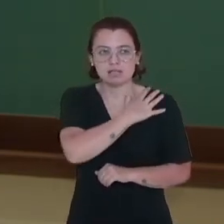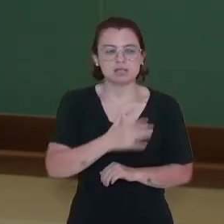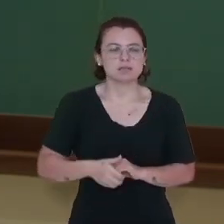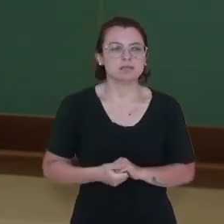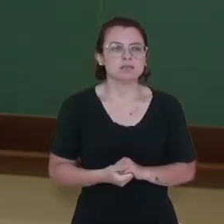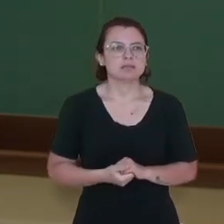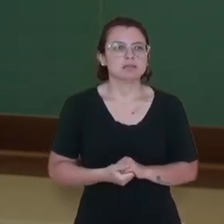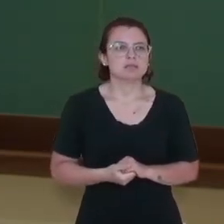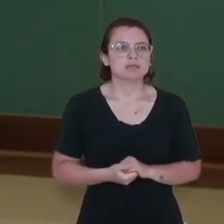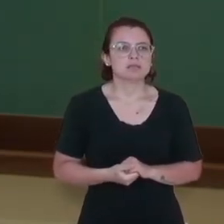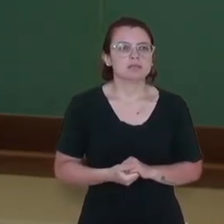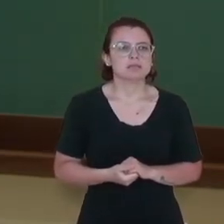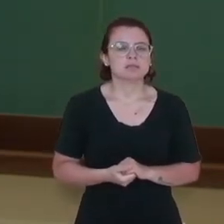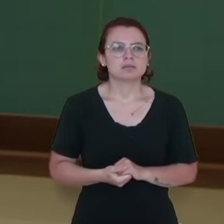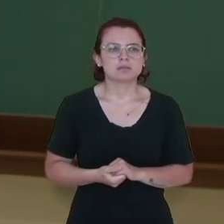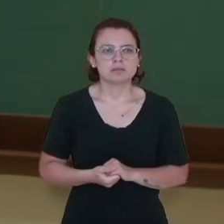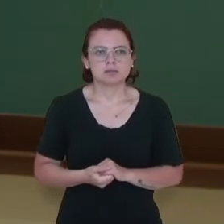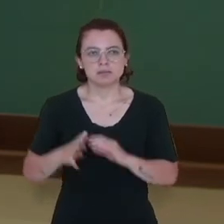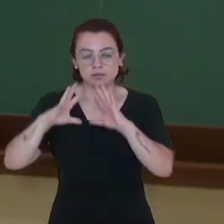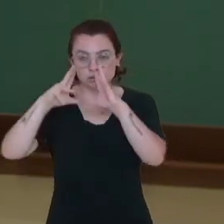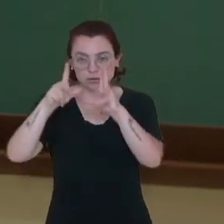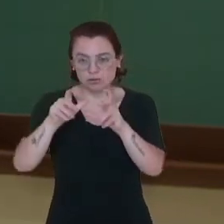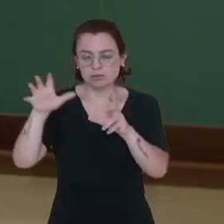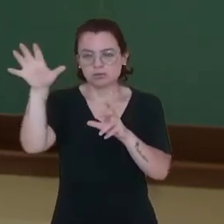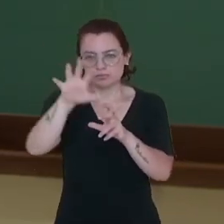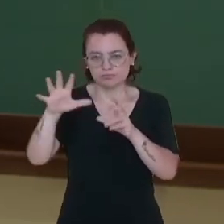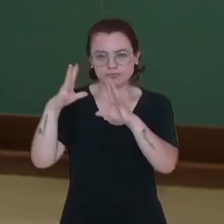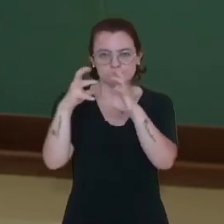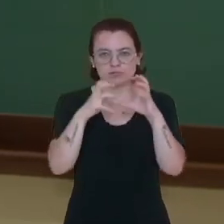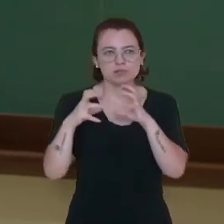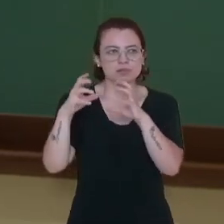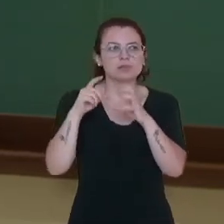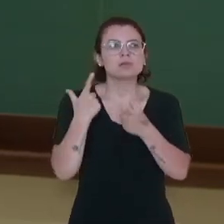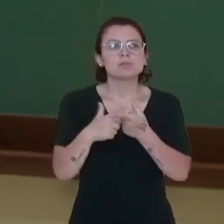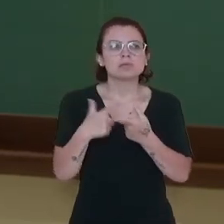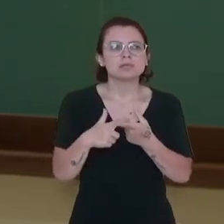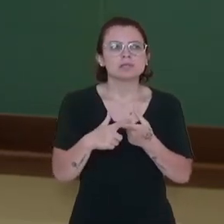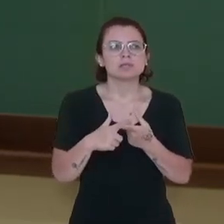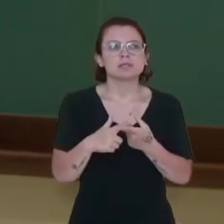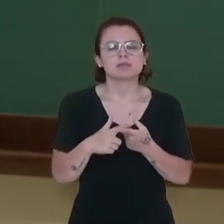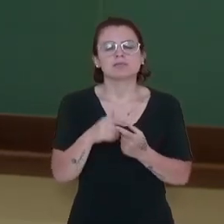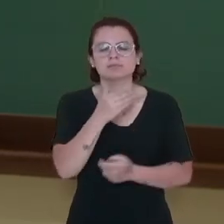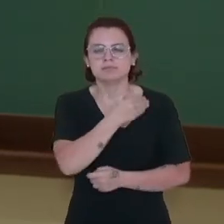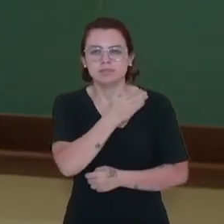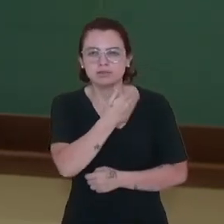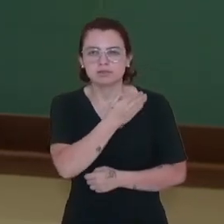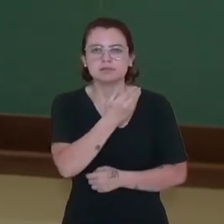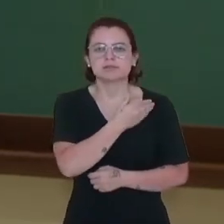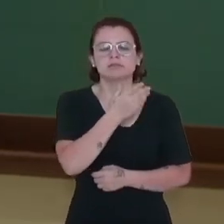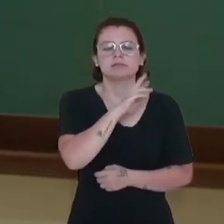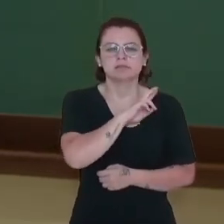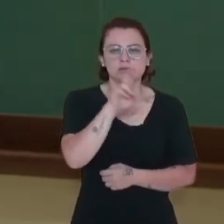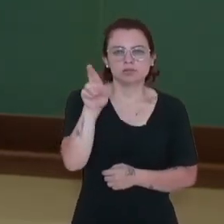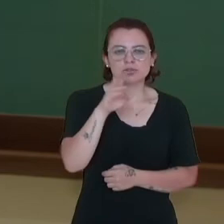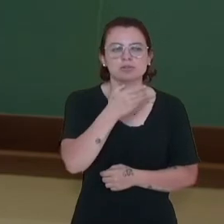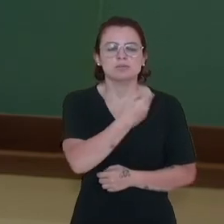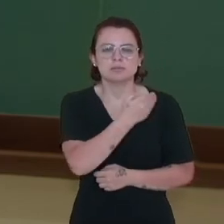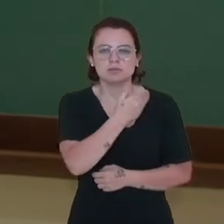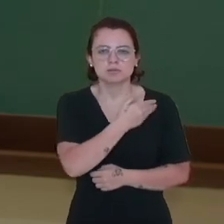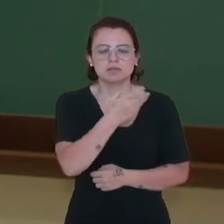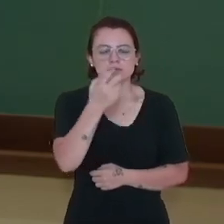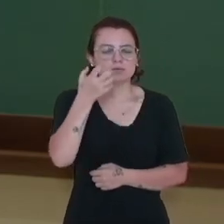ok? Então todos esses conflitos acontecem por quê? Questões aí étnicas, questões religiosas